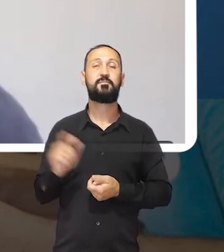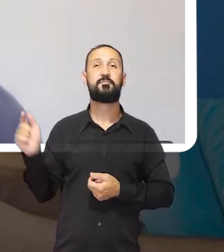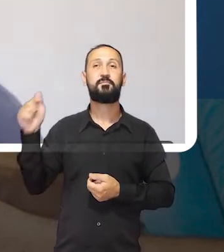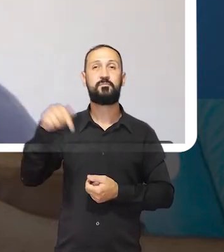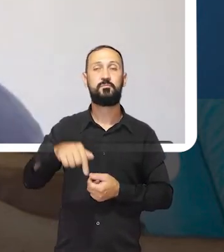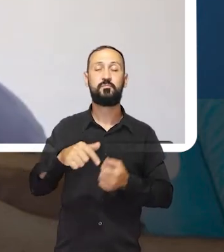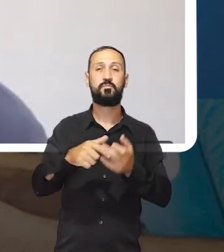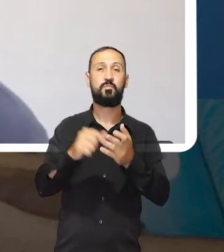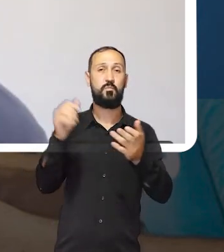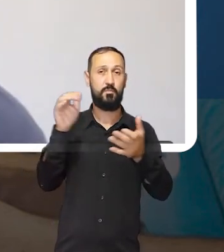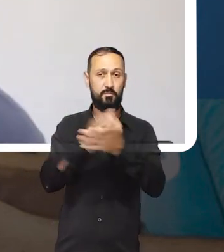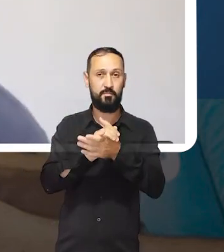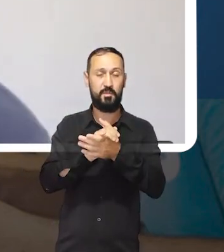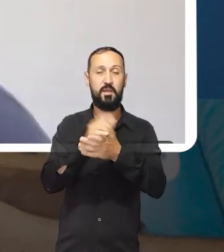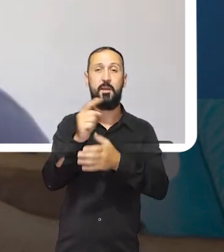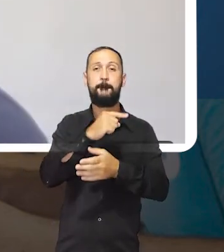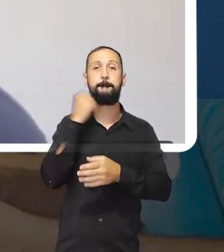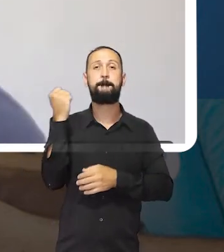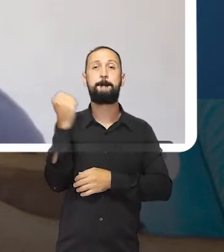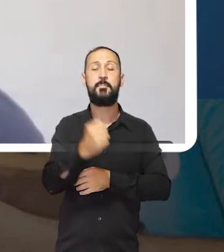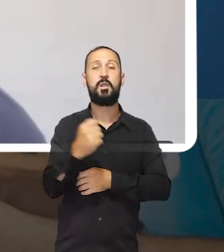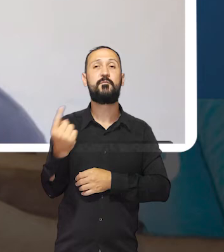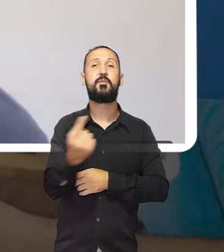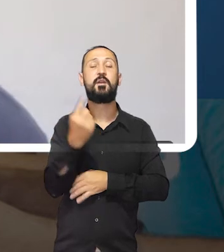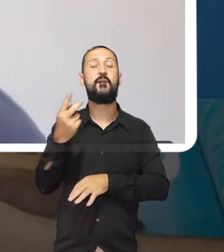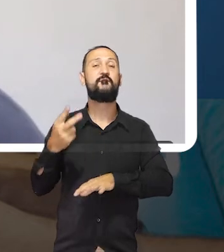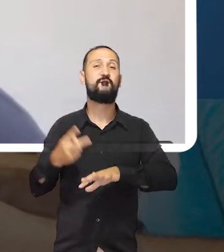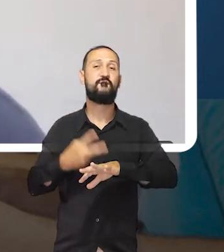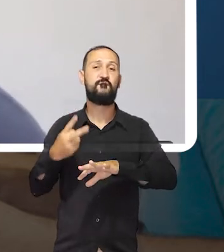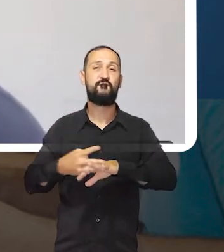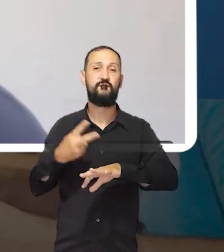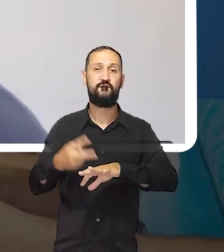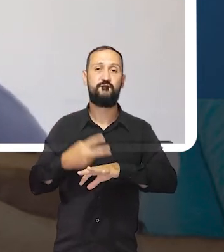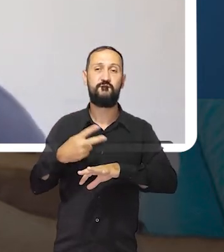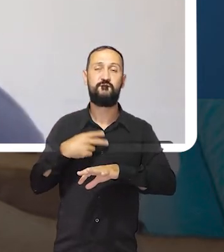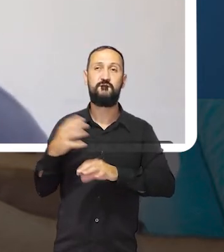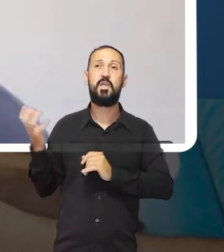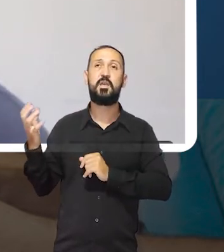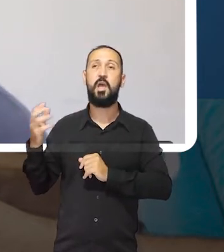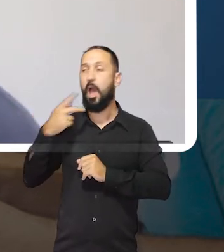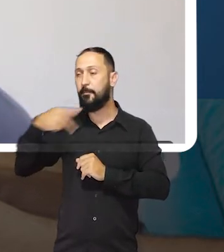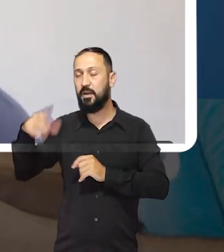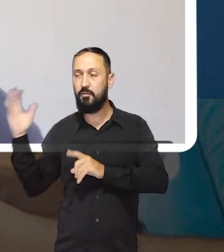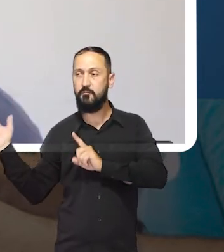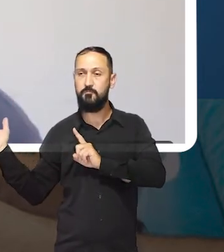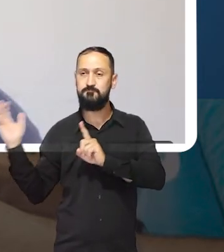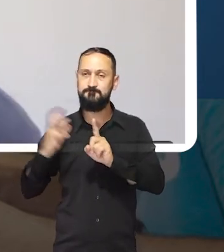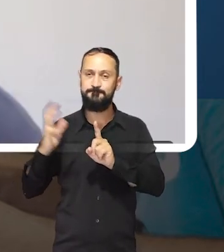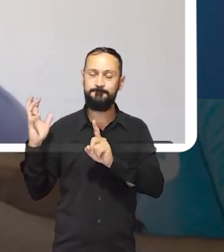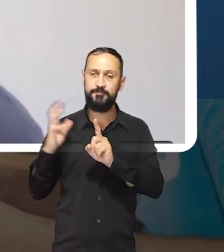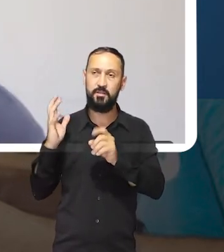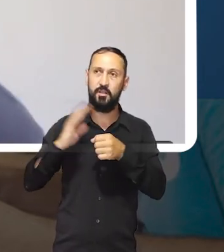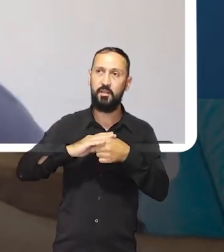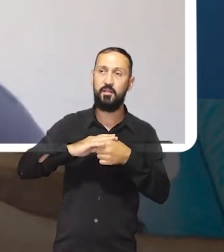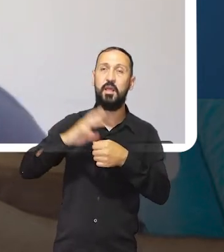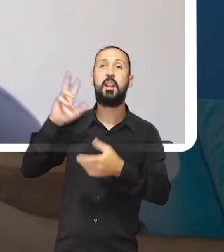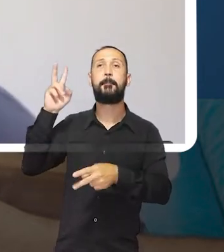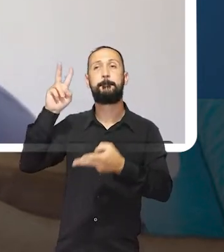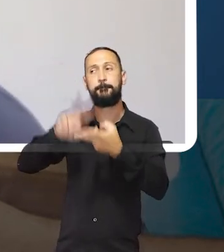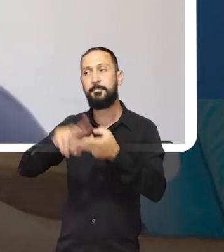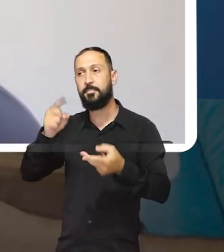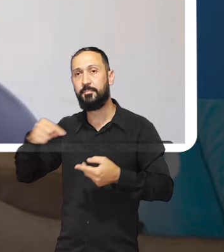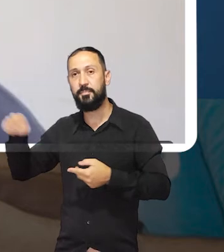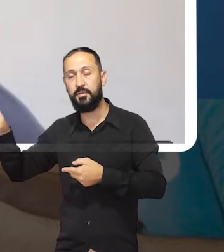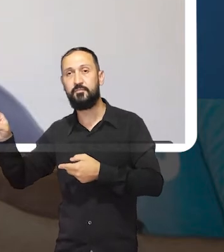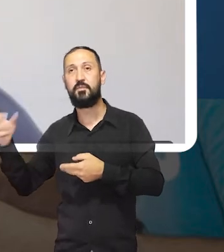com o seu marido, ele é morto a primeira vez, ela fica viúva, ela é aprisionada pelos paraguaios, depois ela